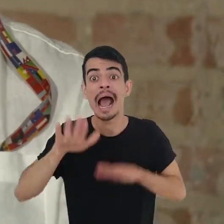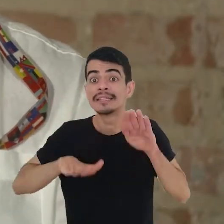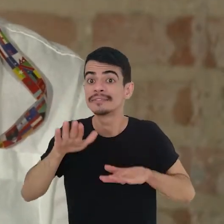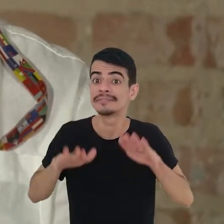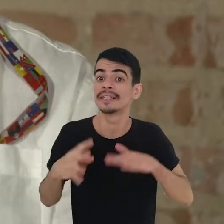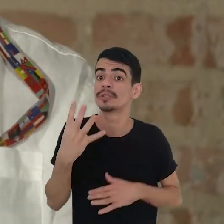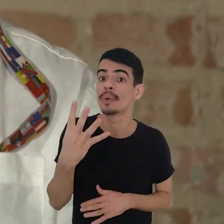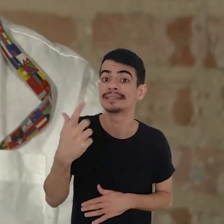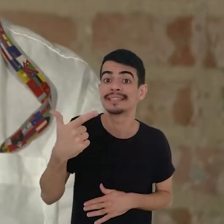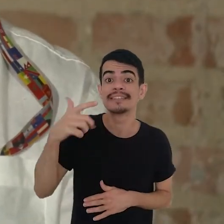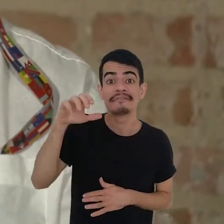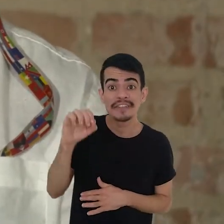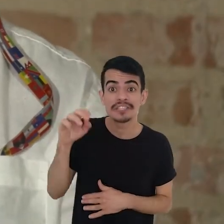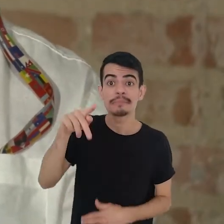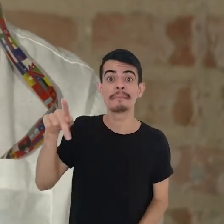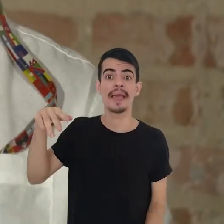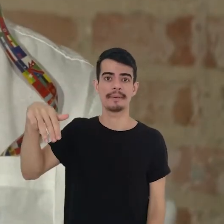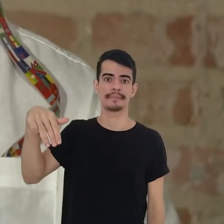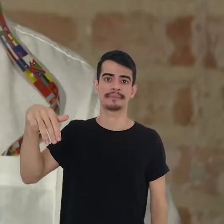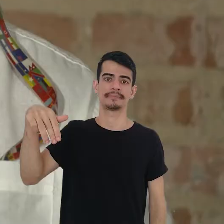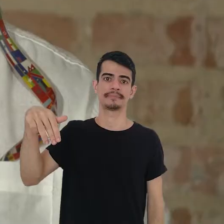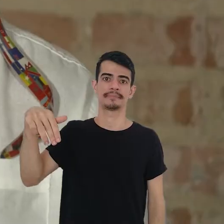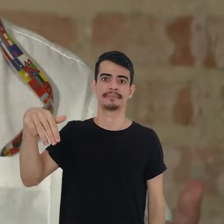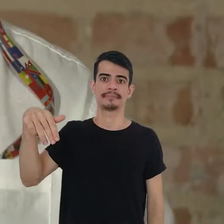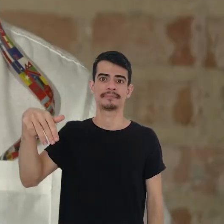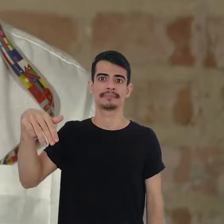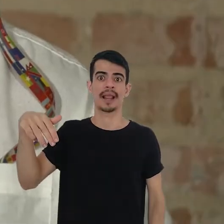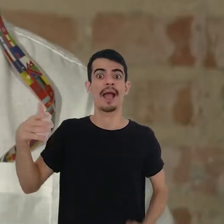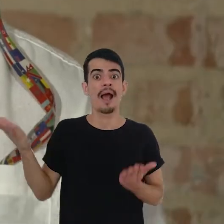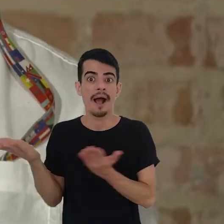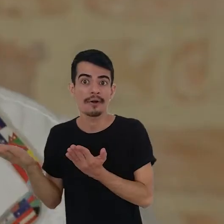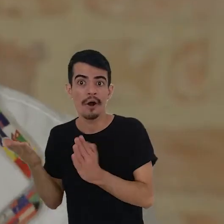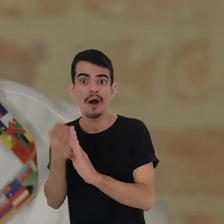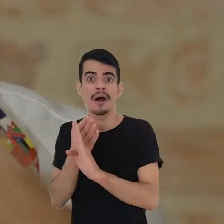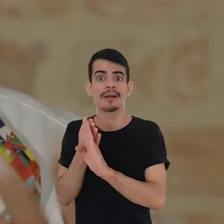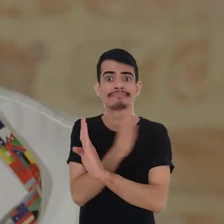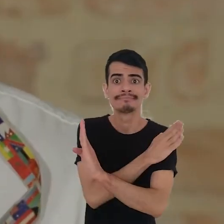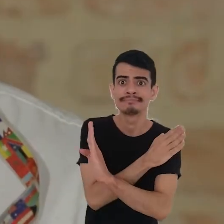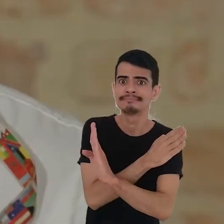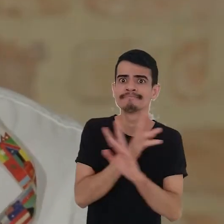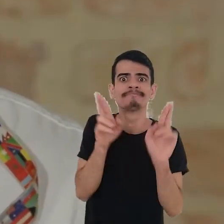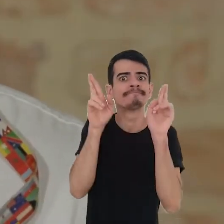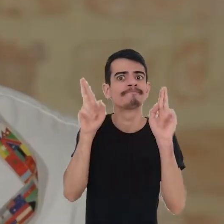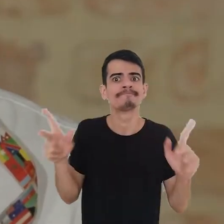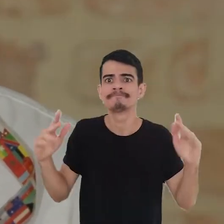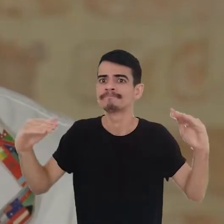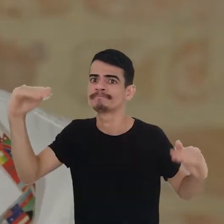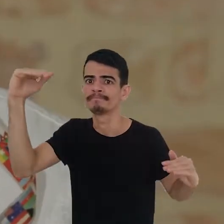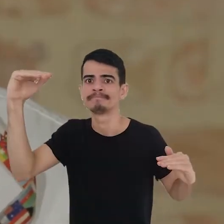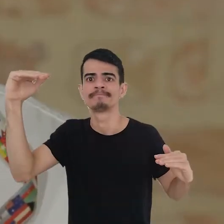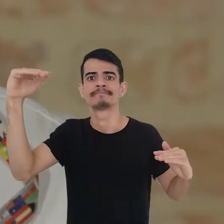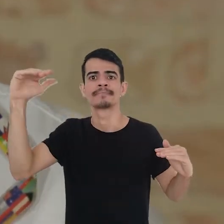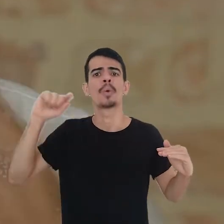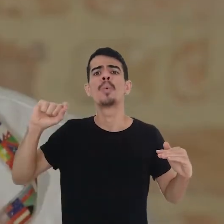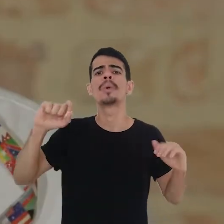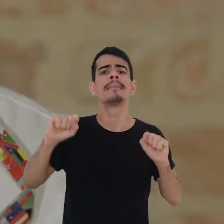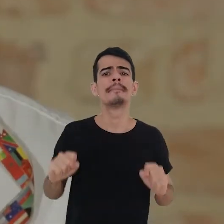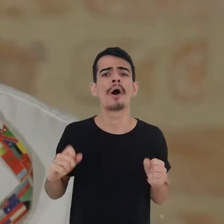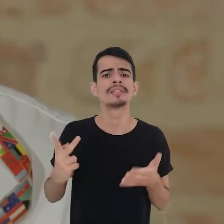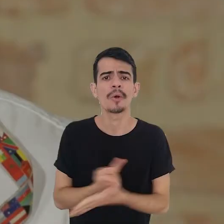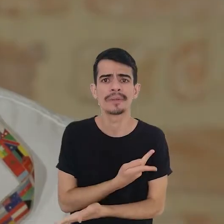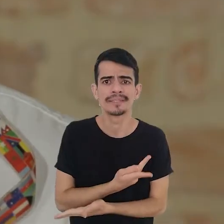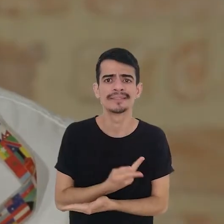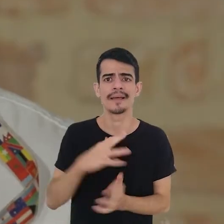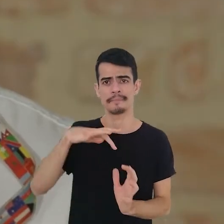vezes 420 ppm. Então, essa diferença é muito significativa, né? O que pode acontecer com o nosso planeta numa condição